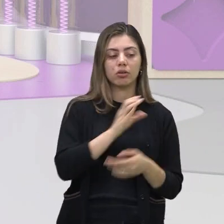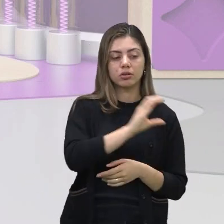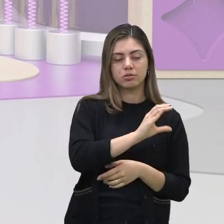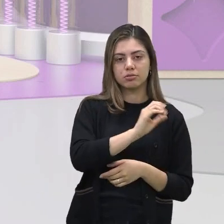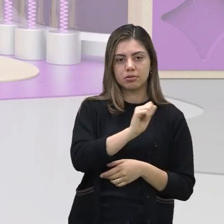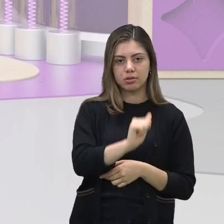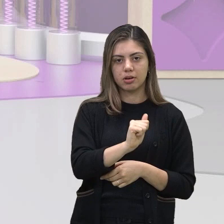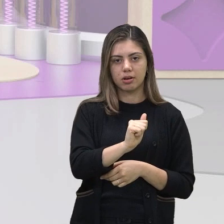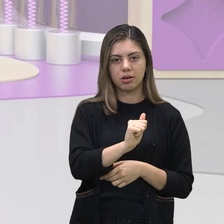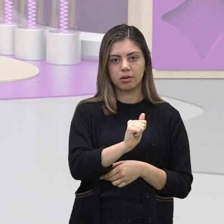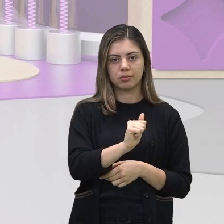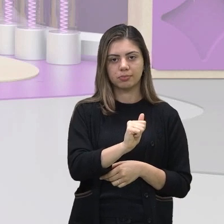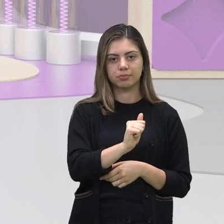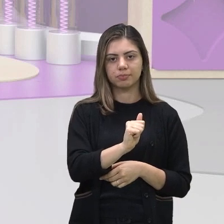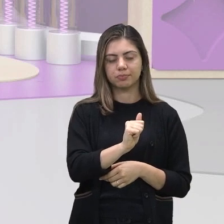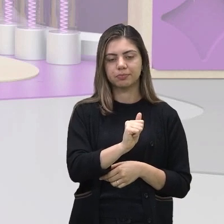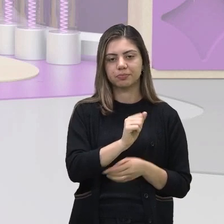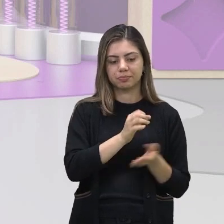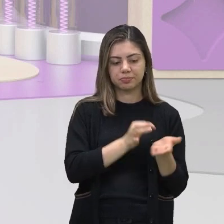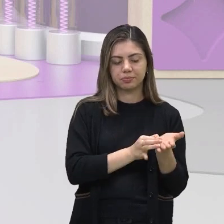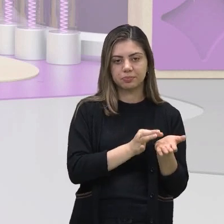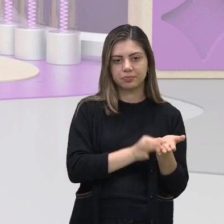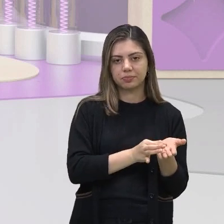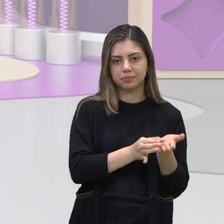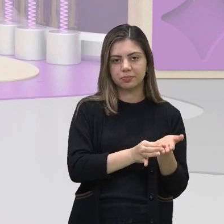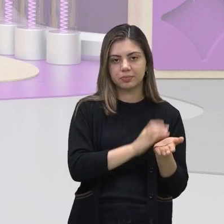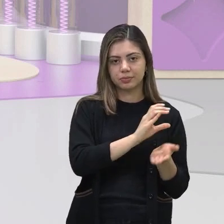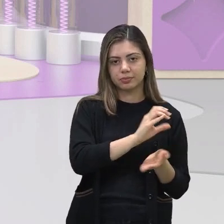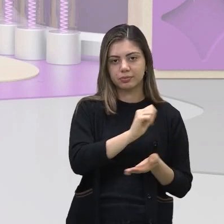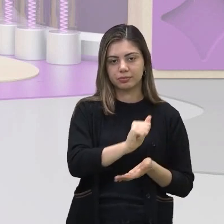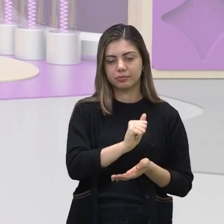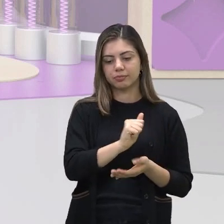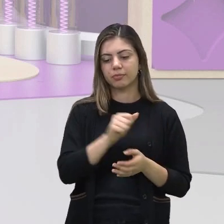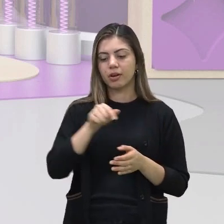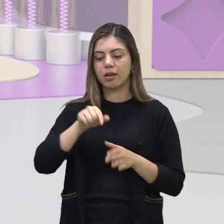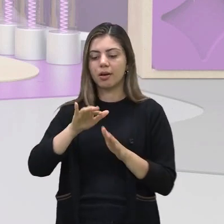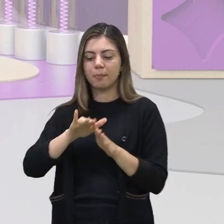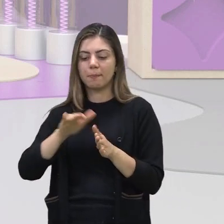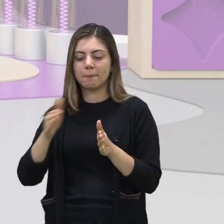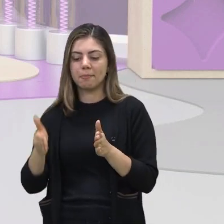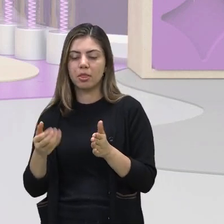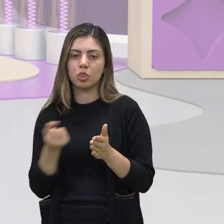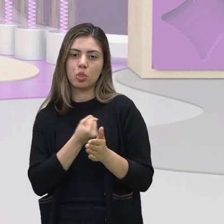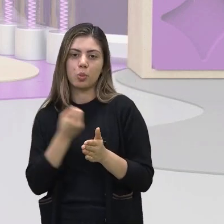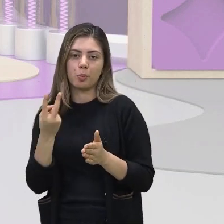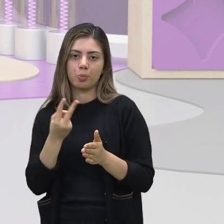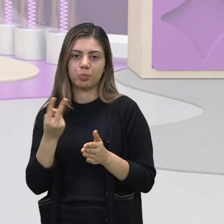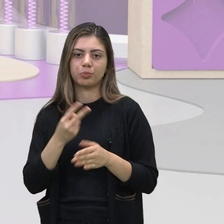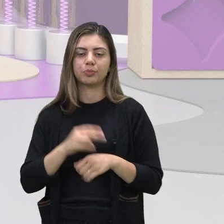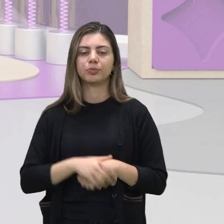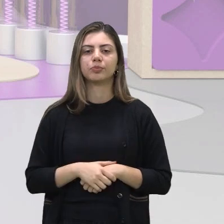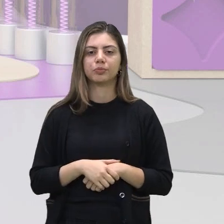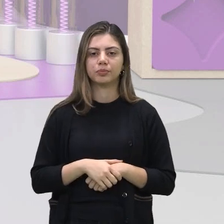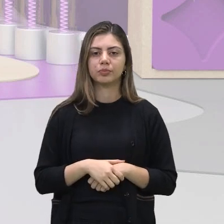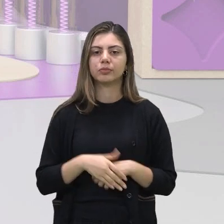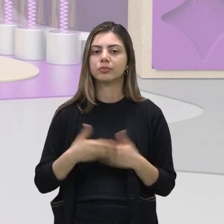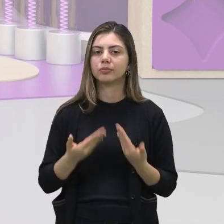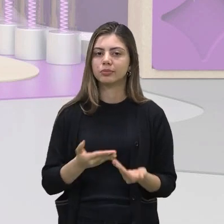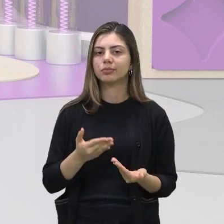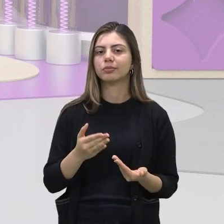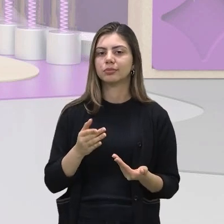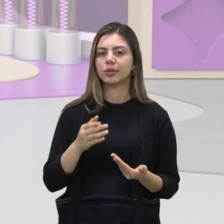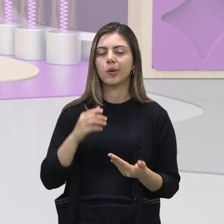né, estamos representando por CA, e a face 2 do dado. E esse pensamento,